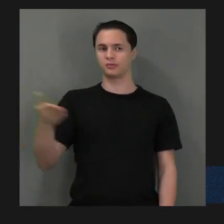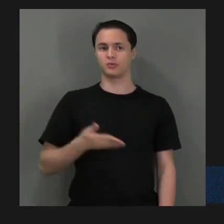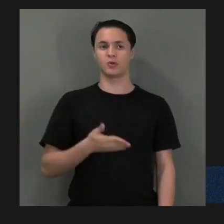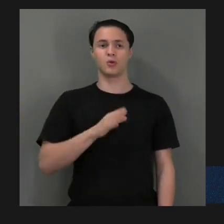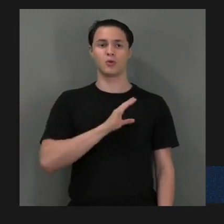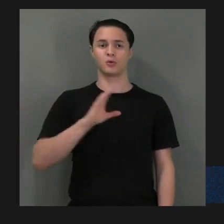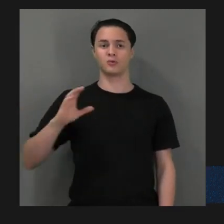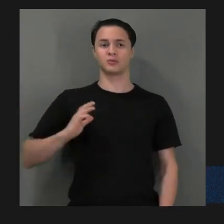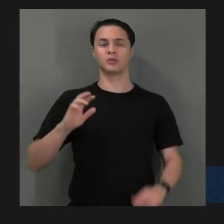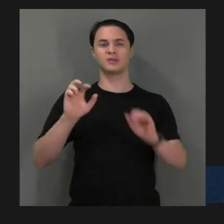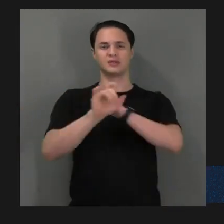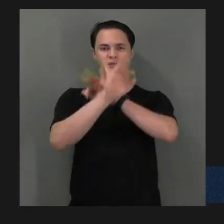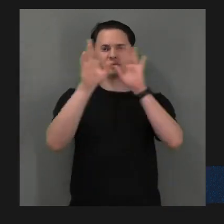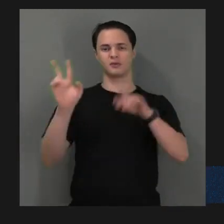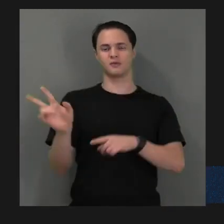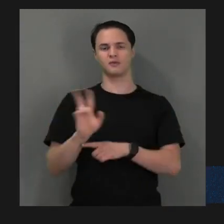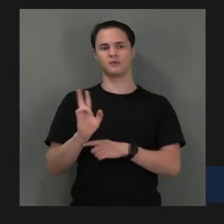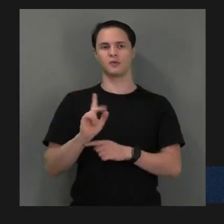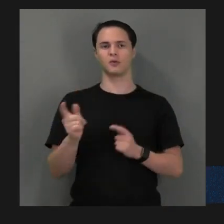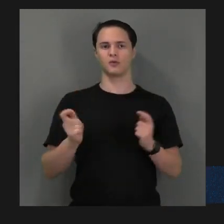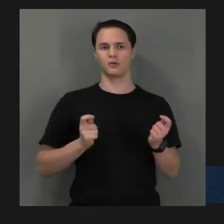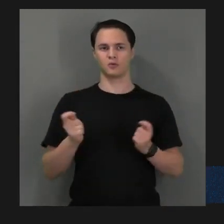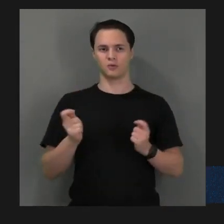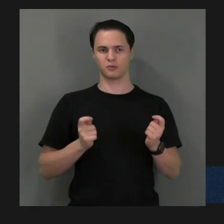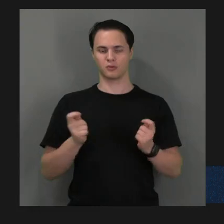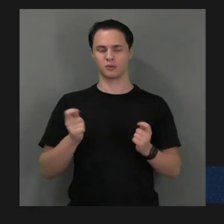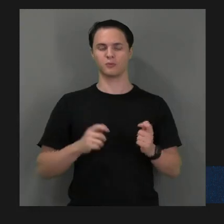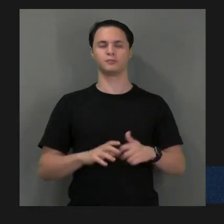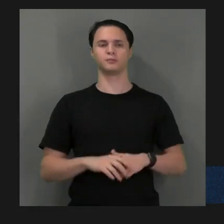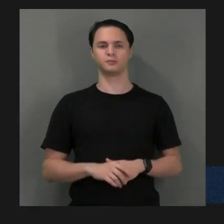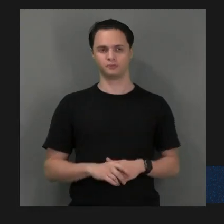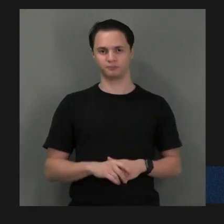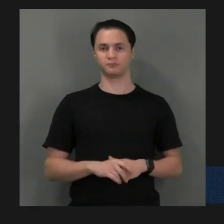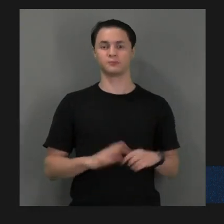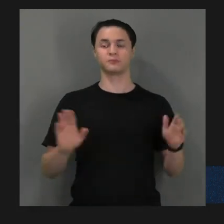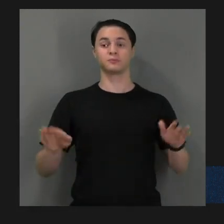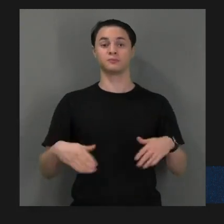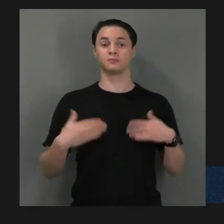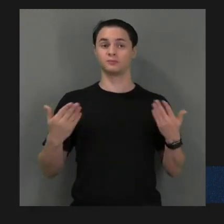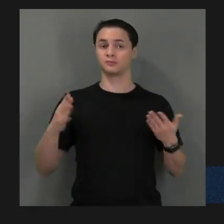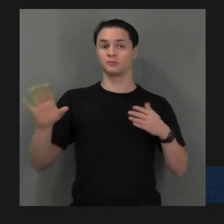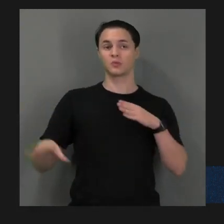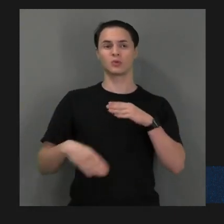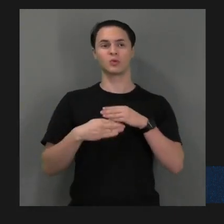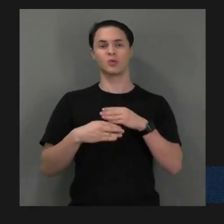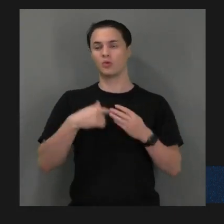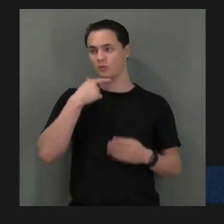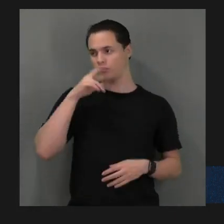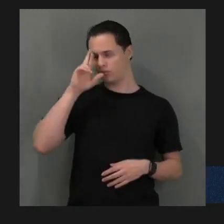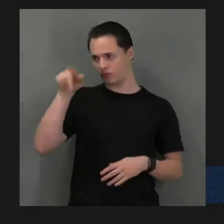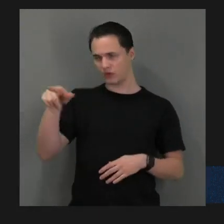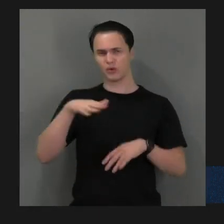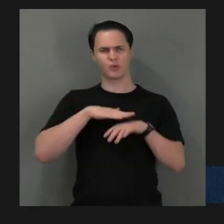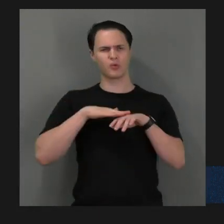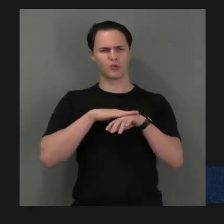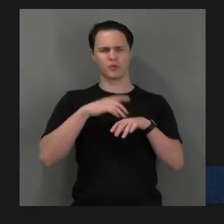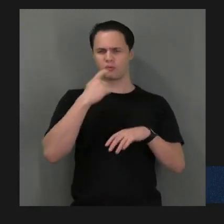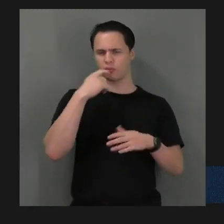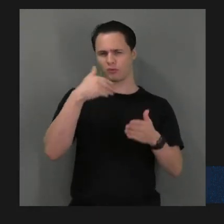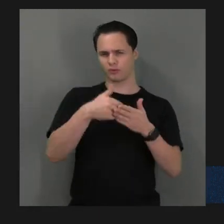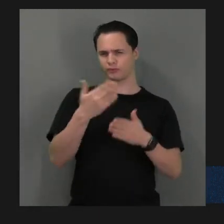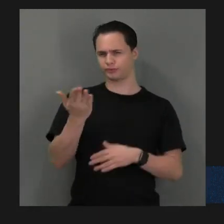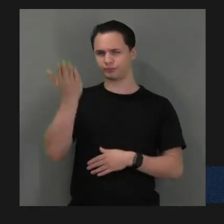de Transparência, Fiscalização e Controle. Né? E, já que o senhor estava conversando há pouco tempo e